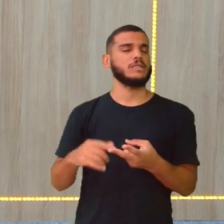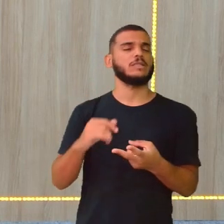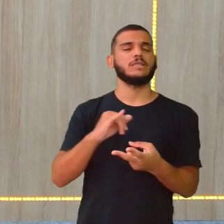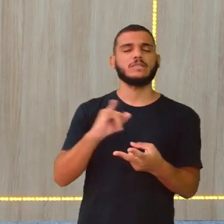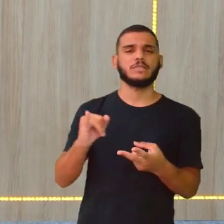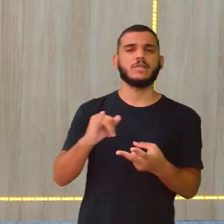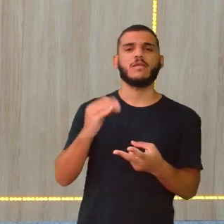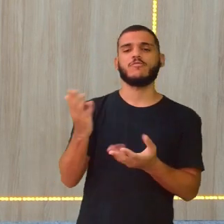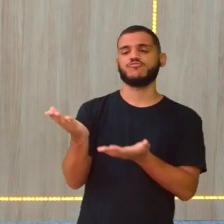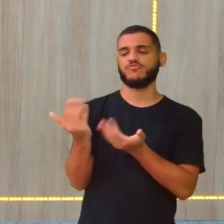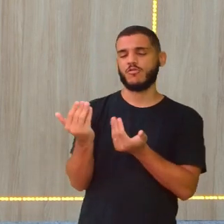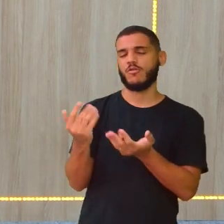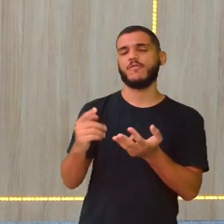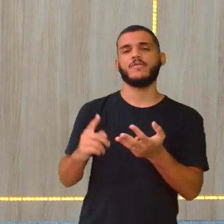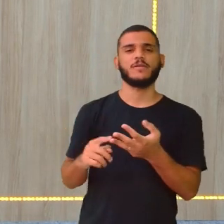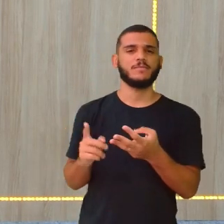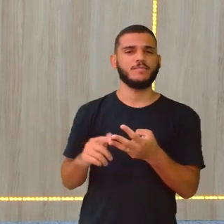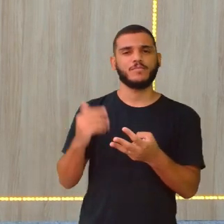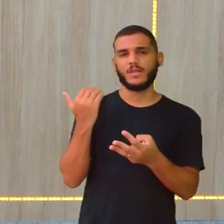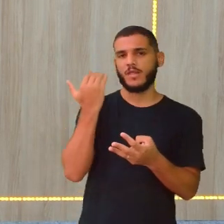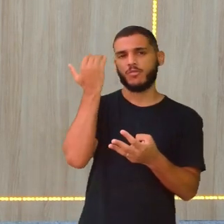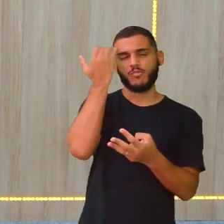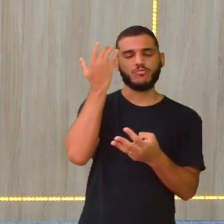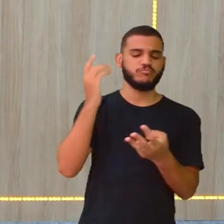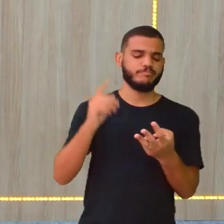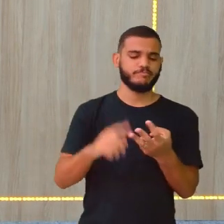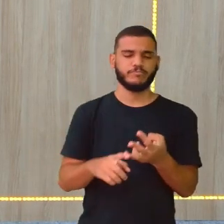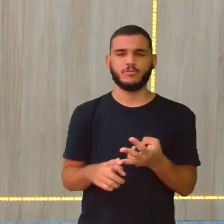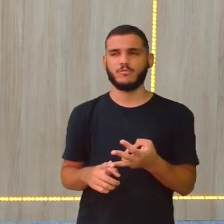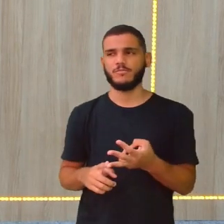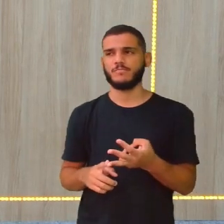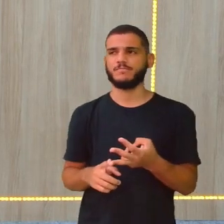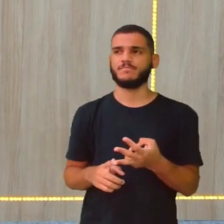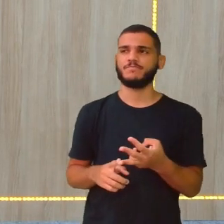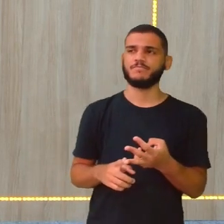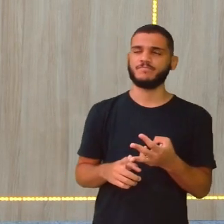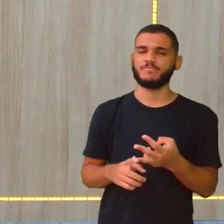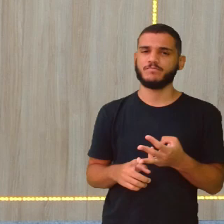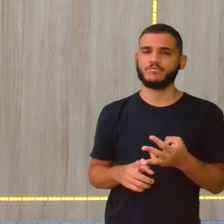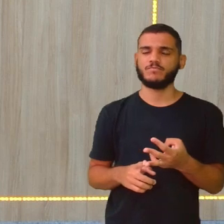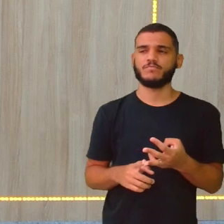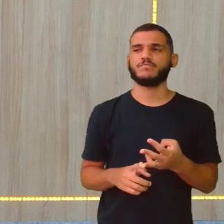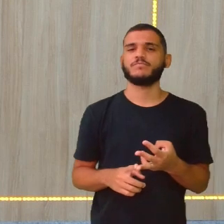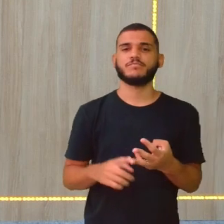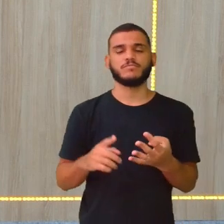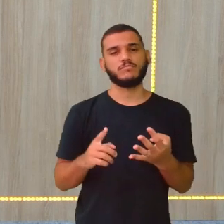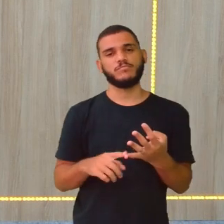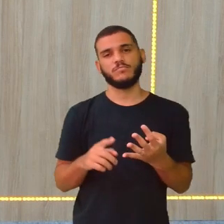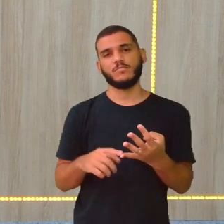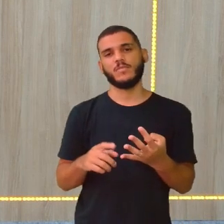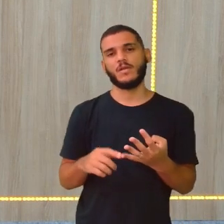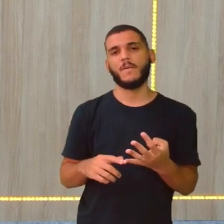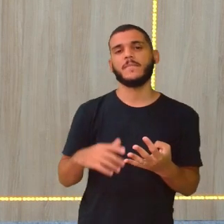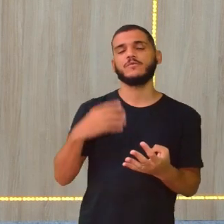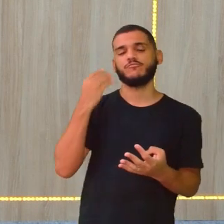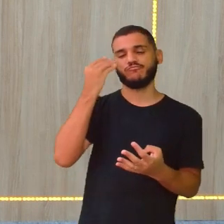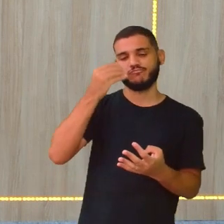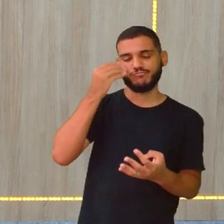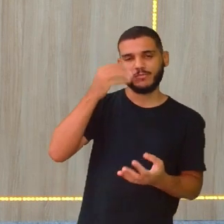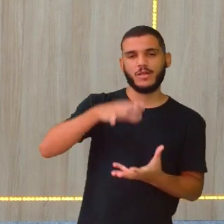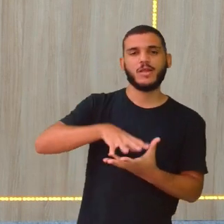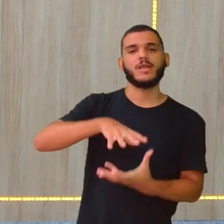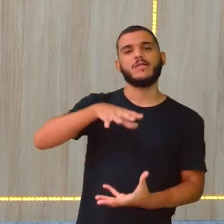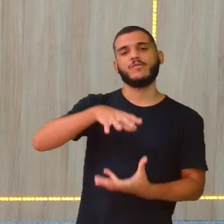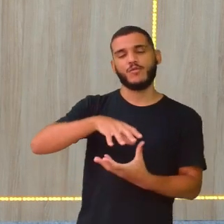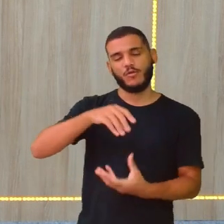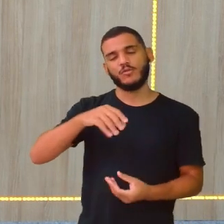pessoa já jovem, uma pessoa adulta ou uma pessoa, não é, que está aí mais experiente do que eu,